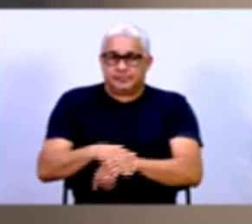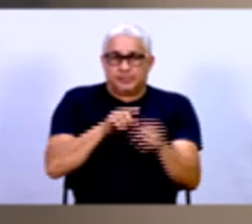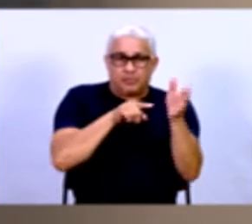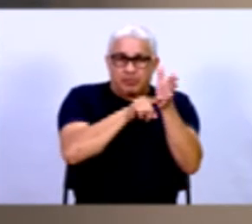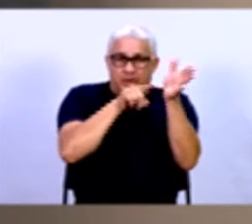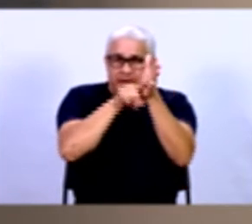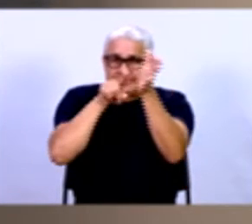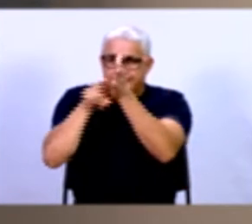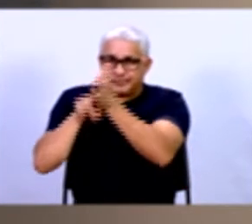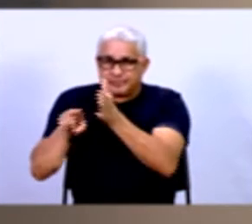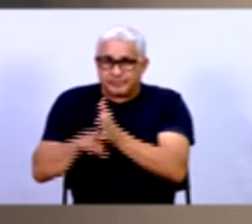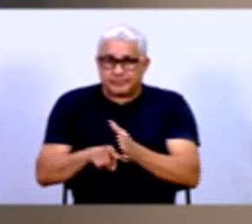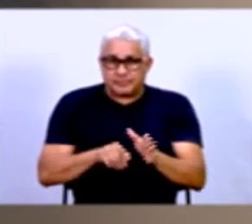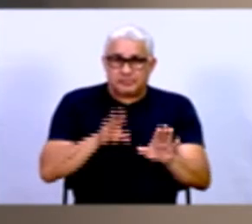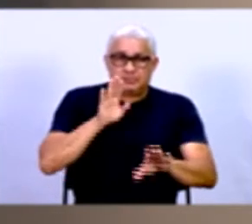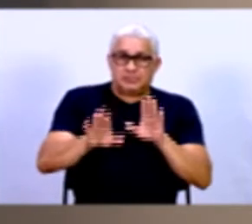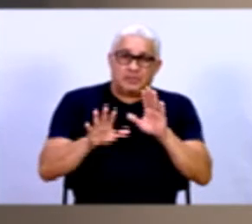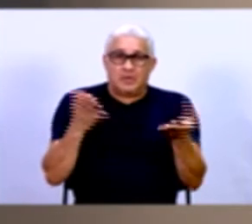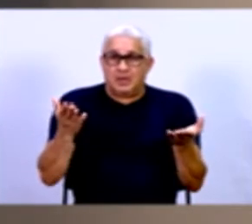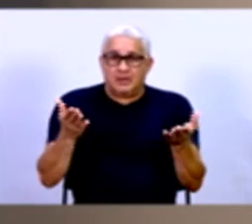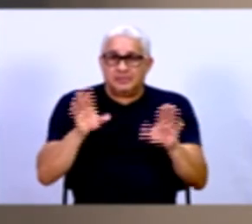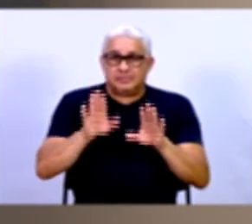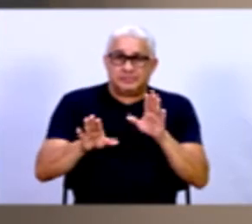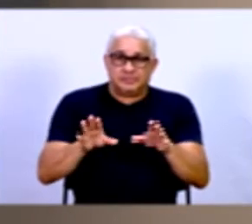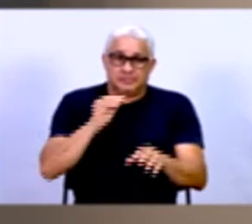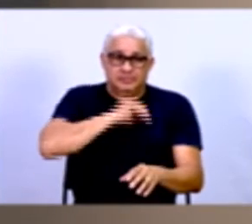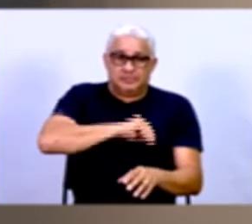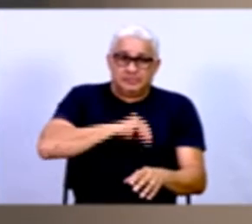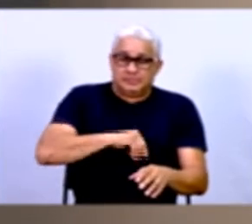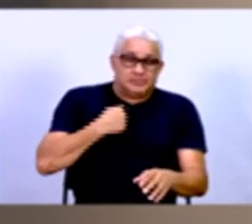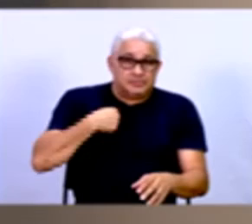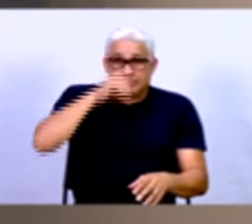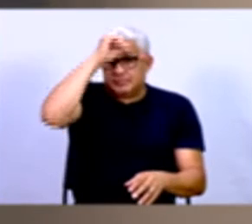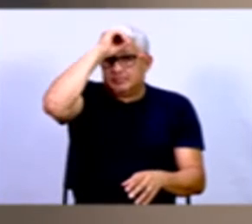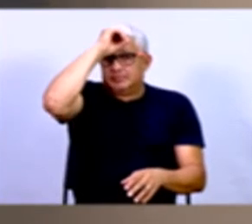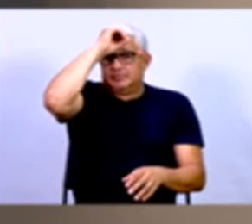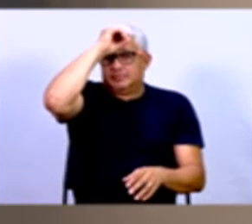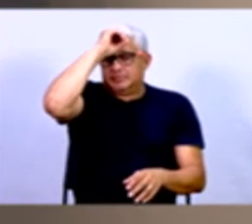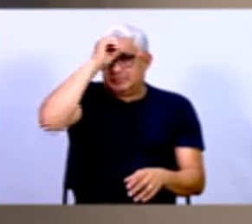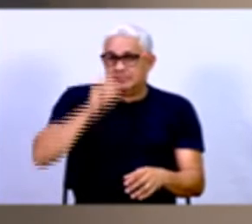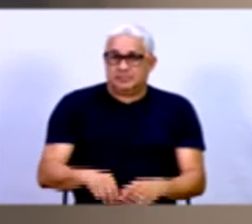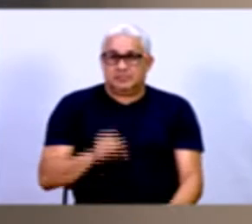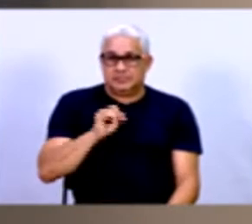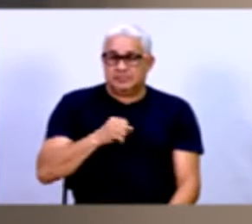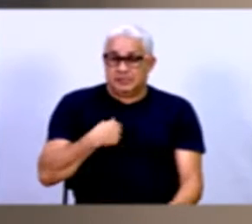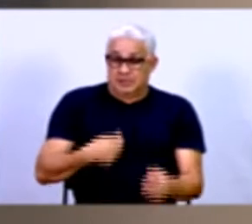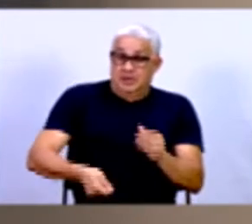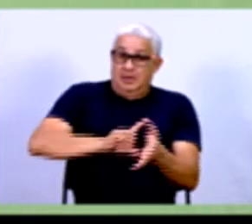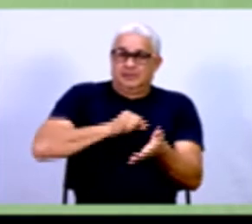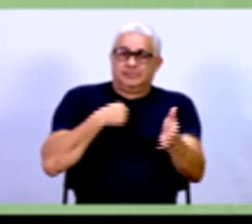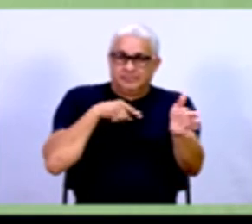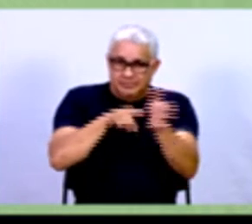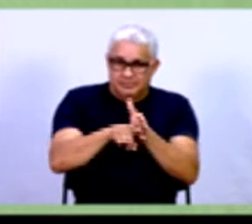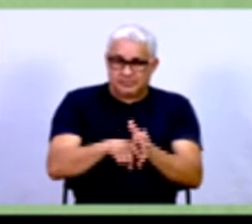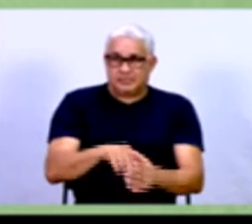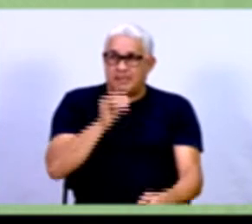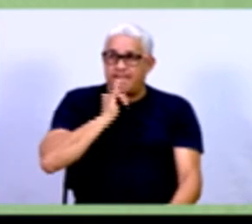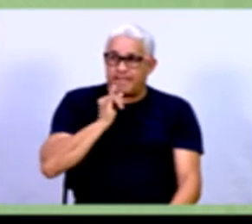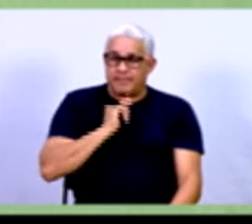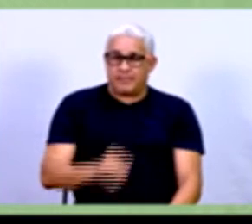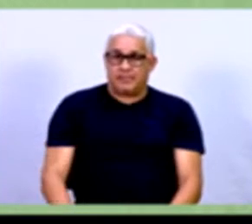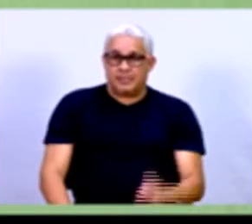e muitas vezes a gente não vai saber quanto que a pessoa ganha, né? Se a gente logicamente, se a gente não fizer essas perguntas. Mas vamos se basear aqui no